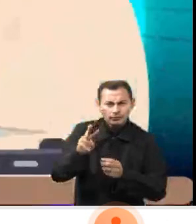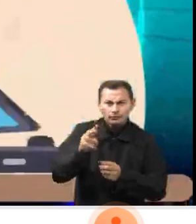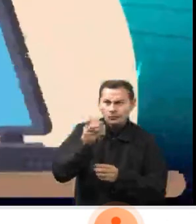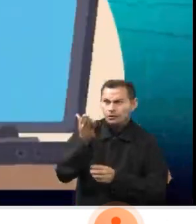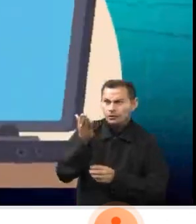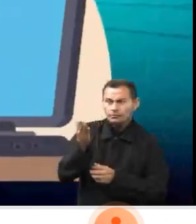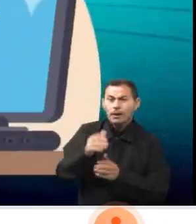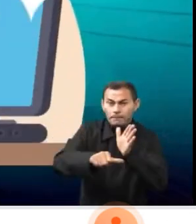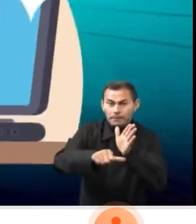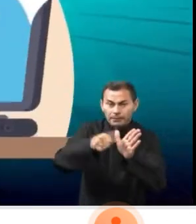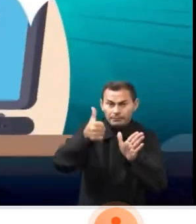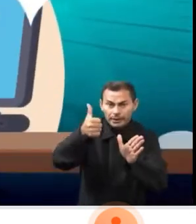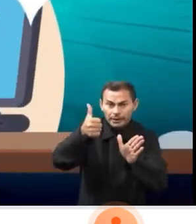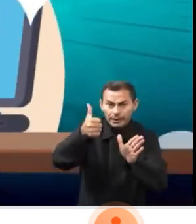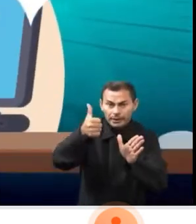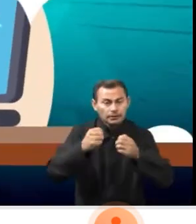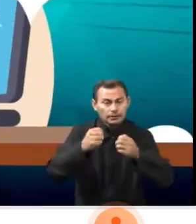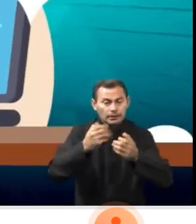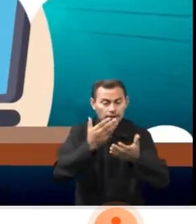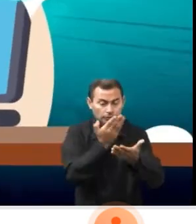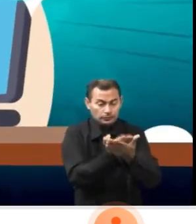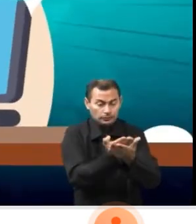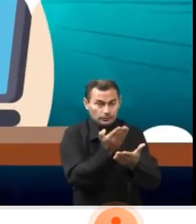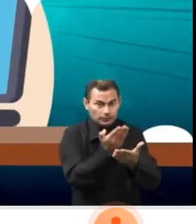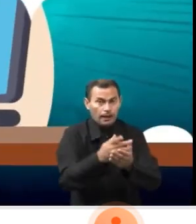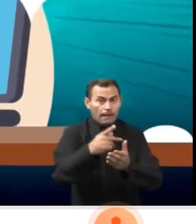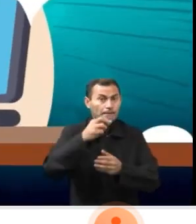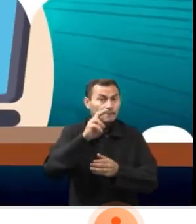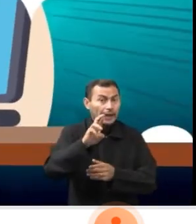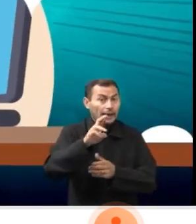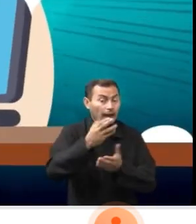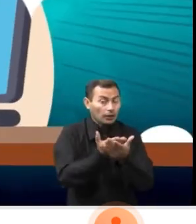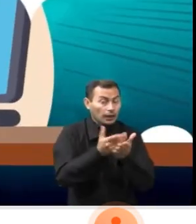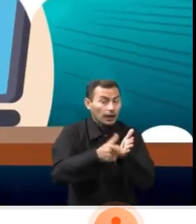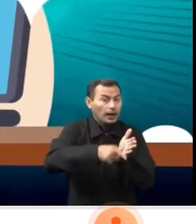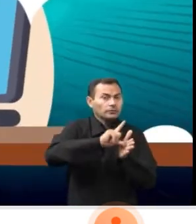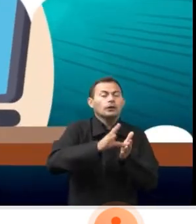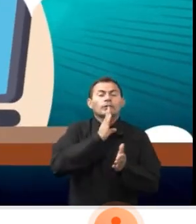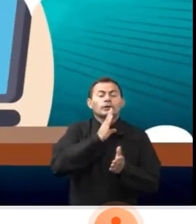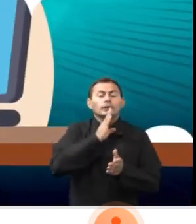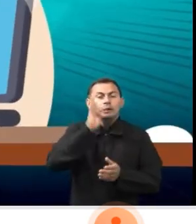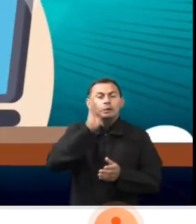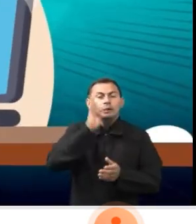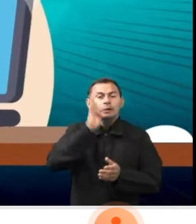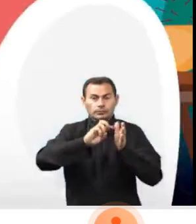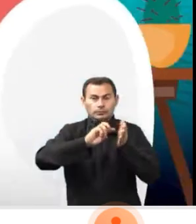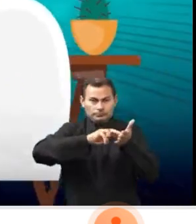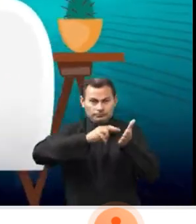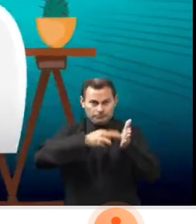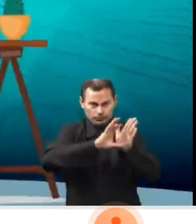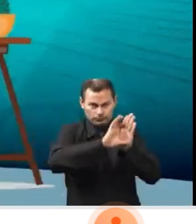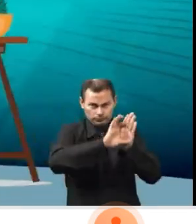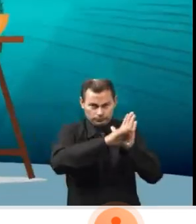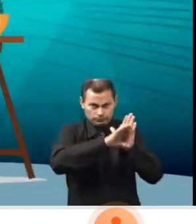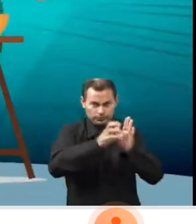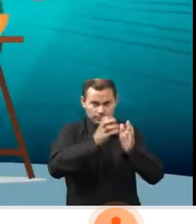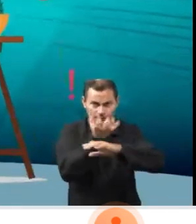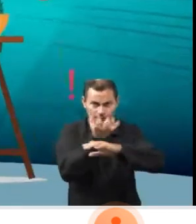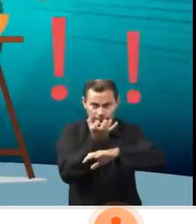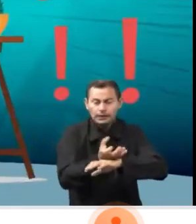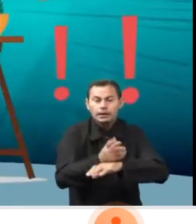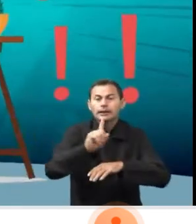Primeiro, é necessário estudar a pré-aula para conhecer a teoria e os conceitos da disciplina. Em